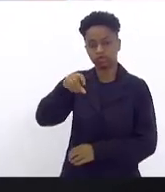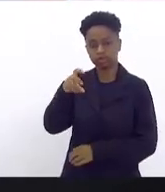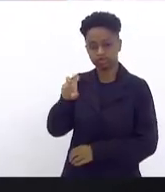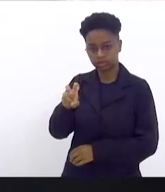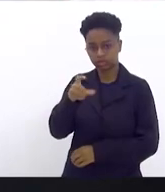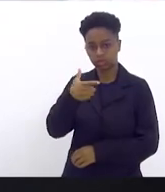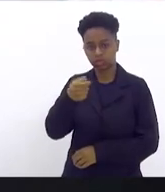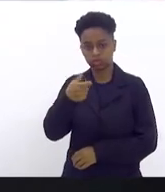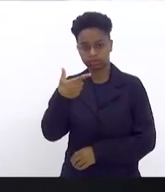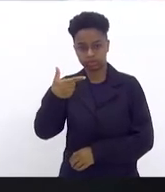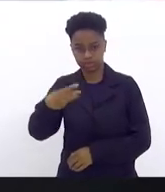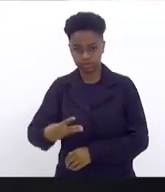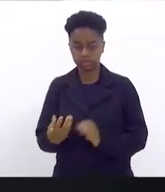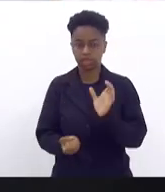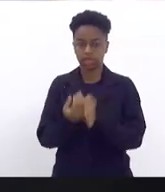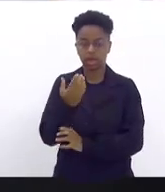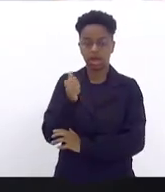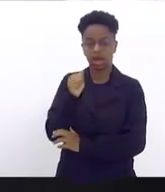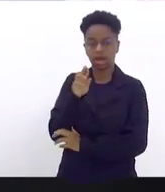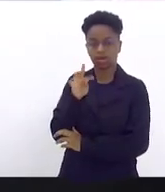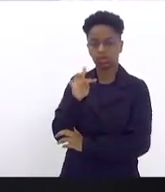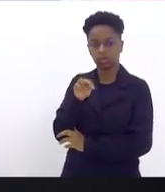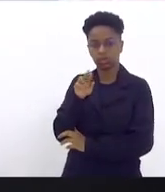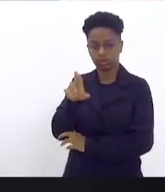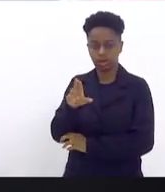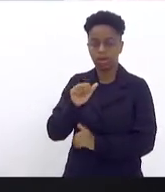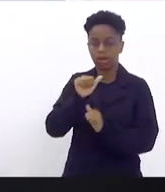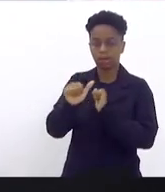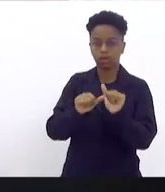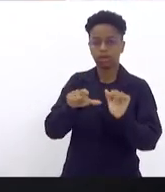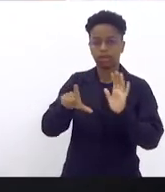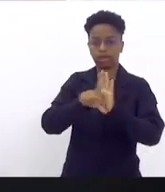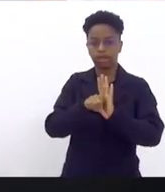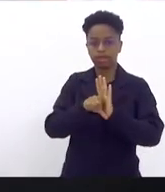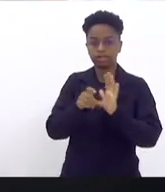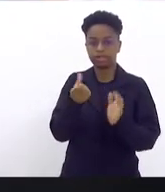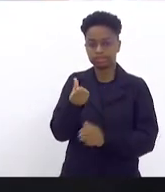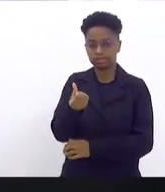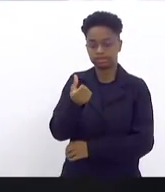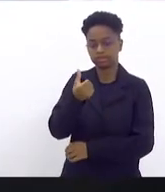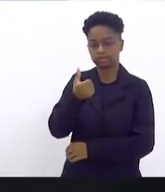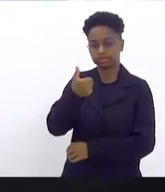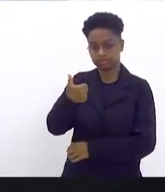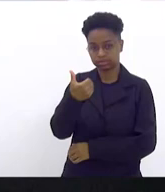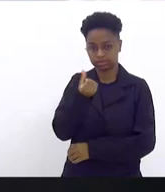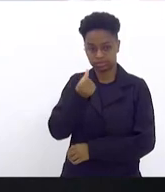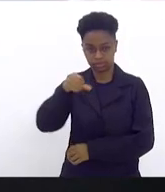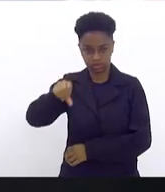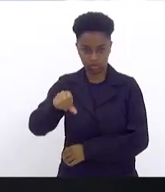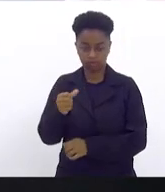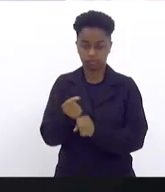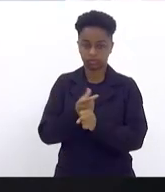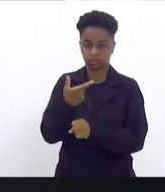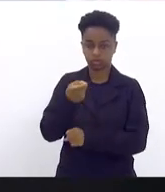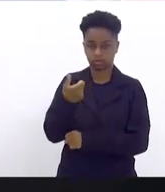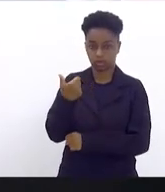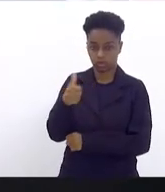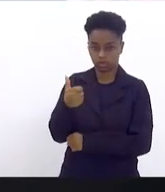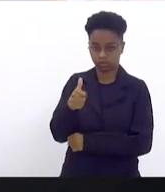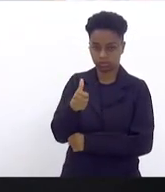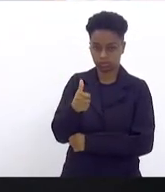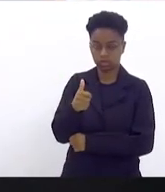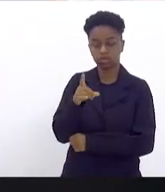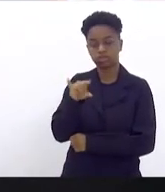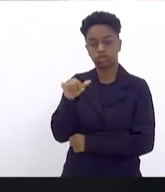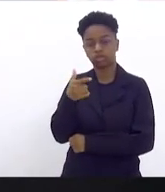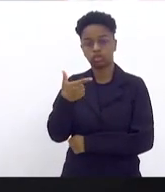2023, de autoria do deputado Arthur Monteiro, que altera a lei número 6.169 de 2011, de 2